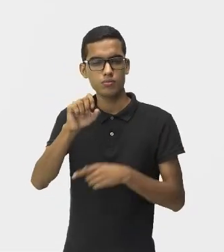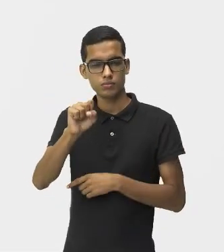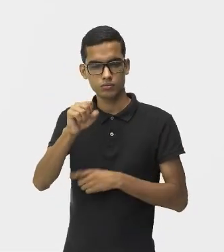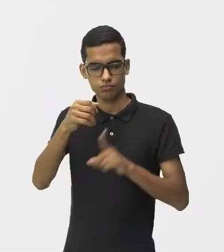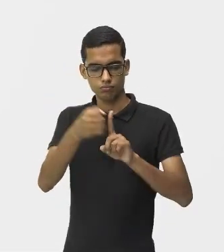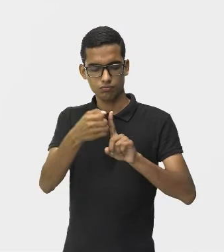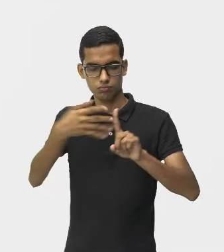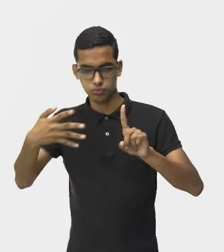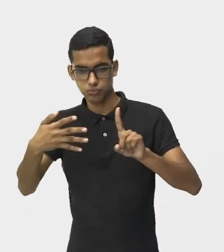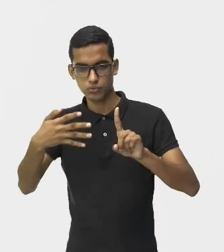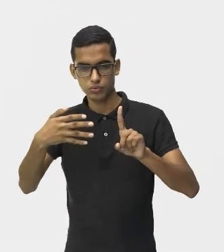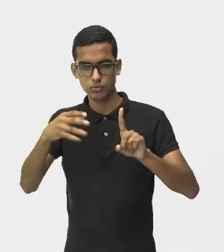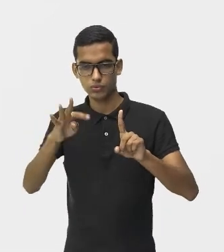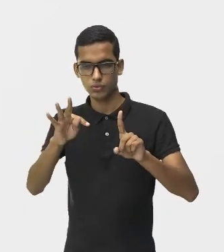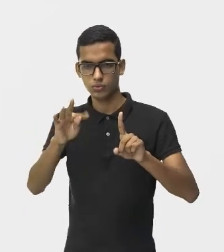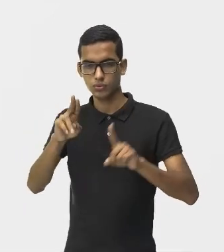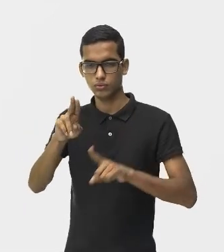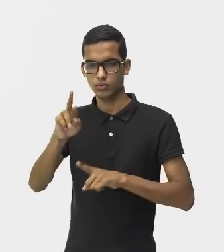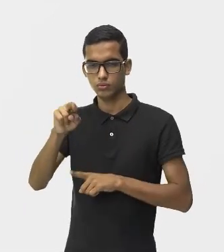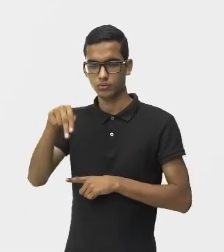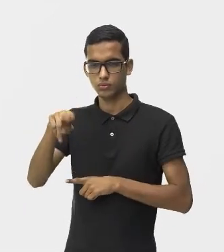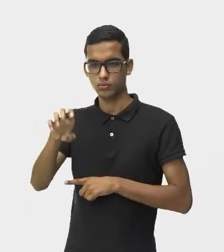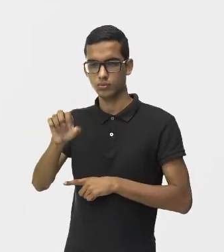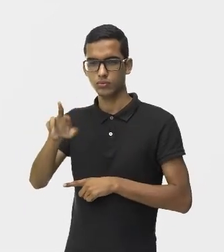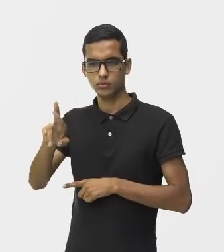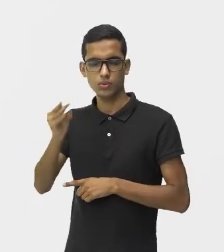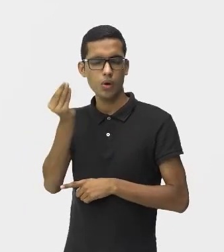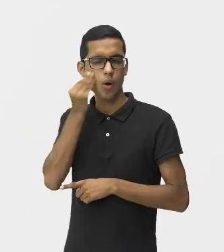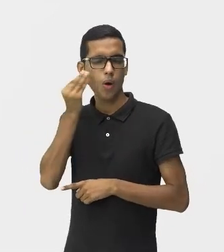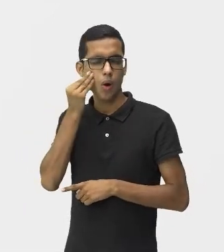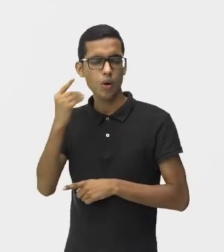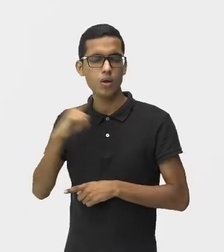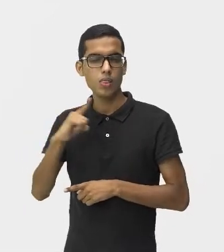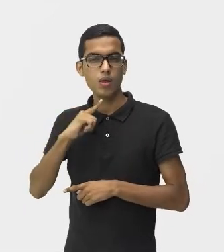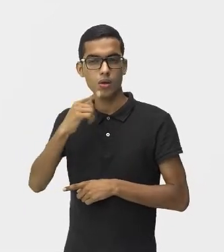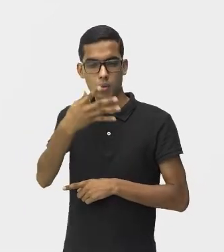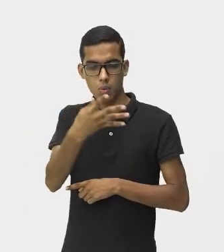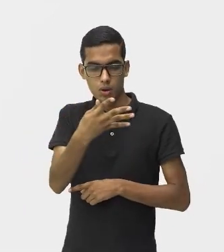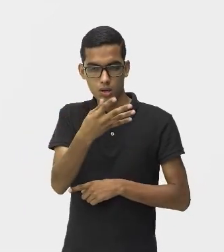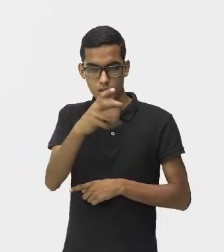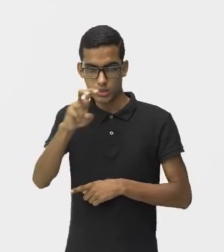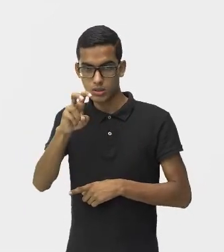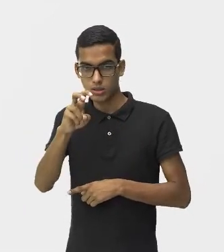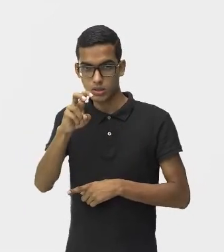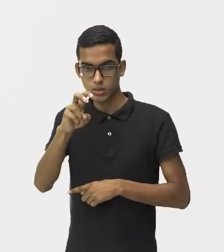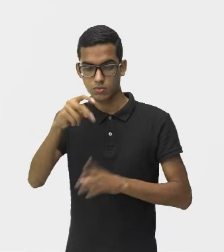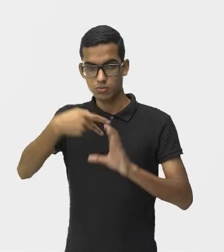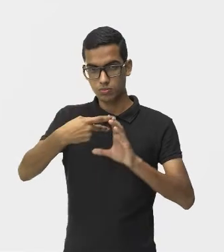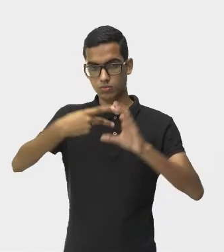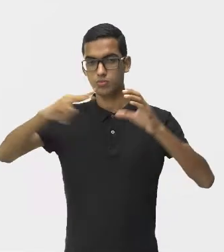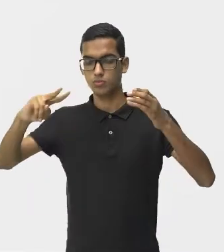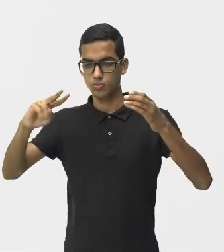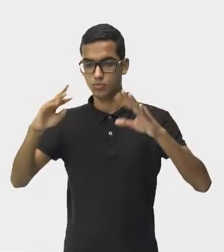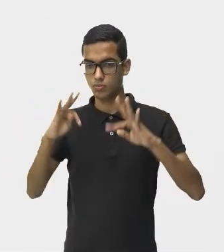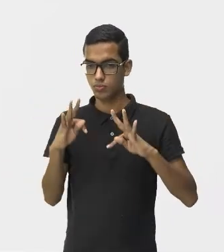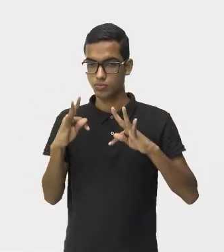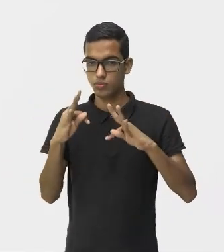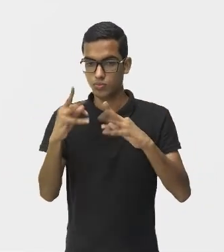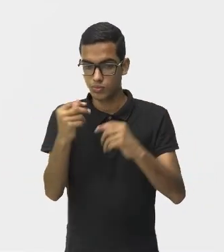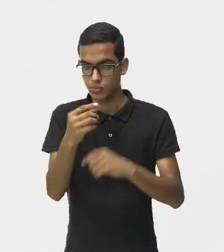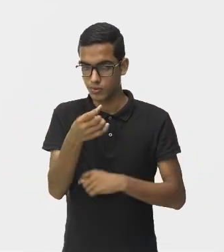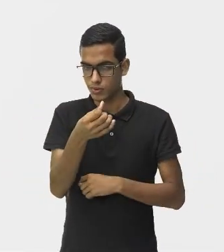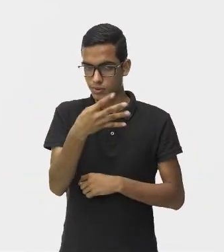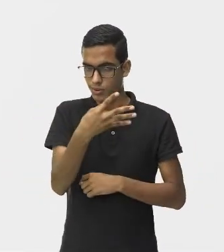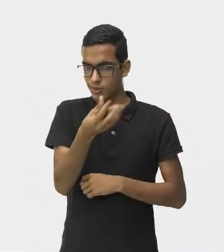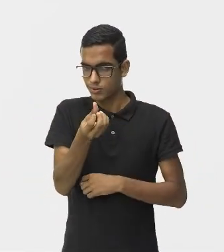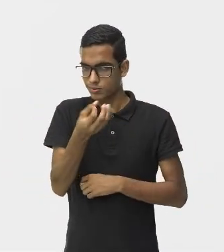E aqui a gente observa que eles apresentam o quê? 45 cromossomos no total, o que deveria ser